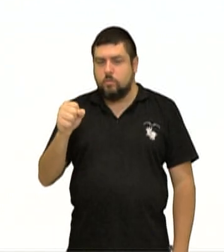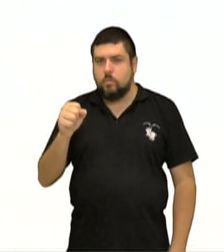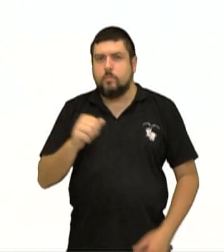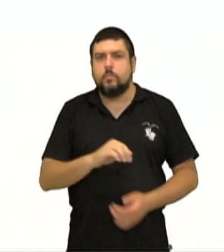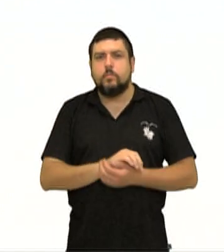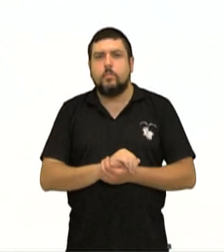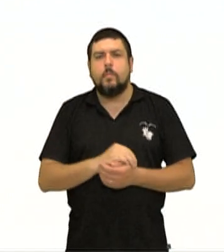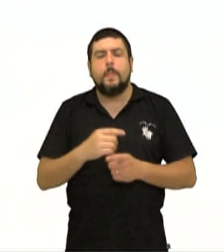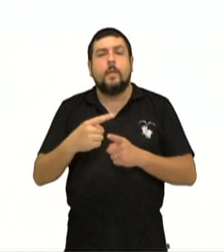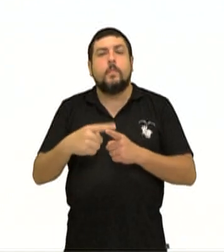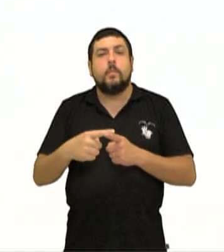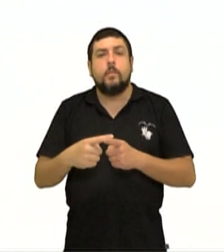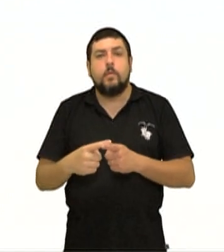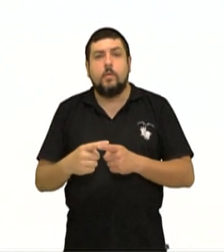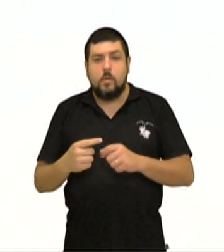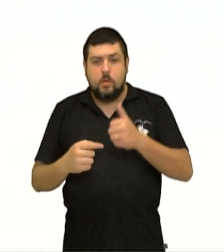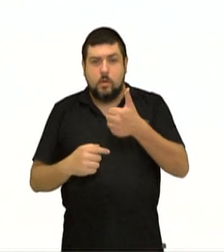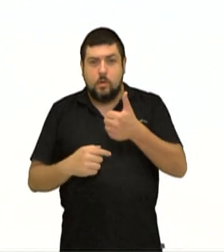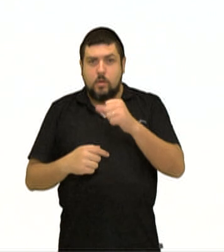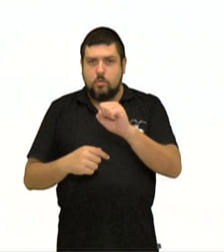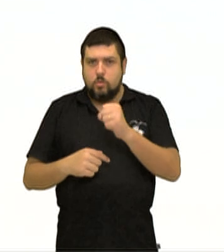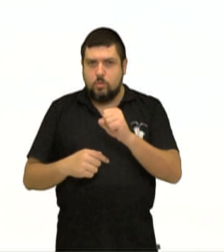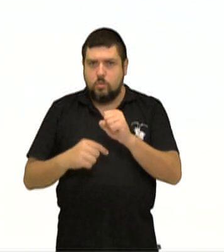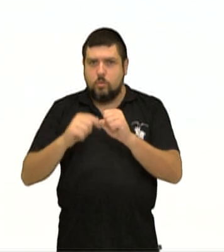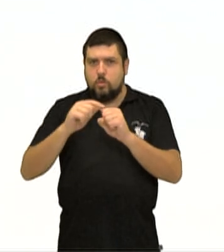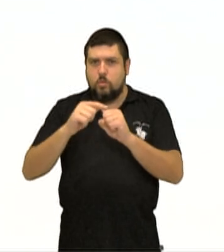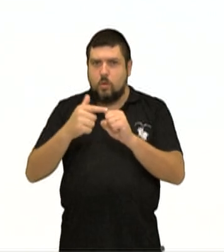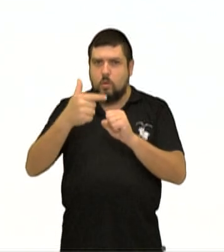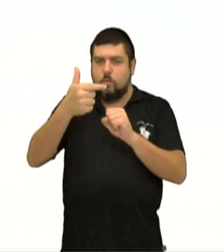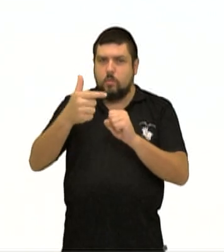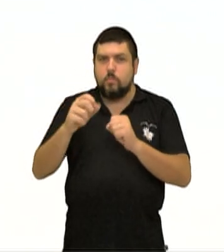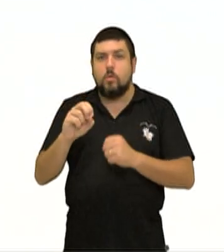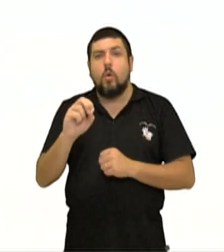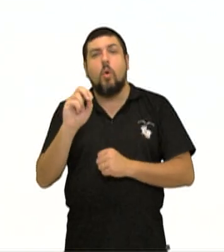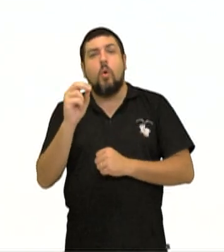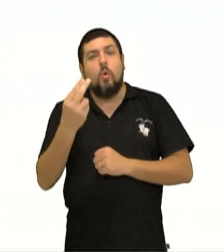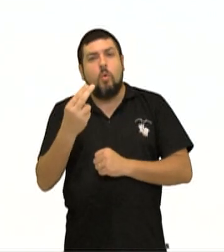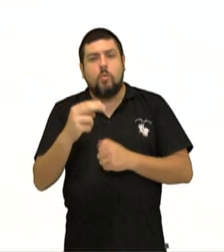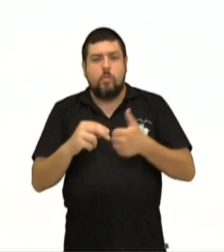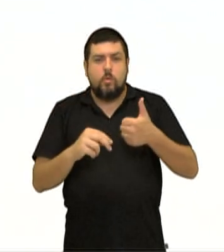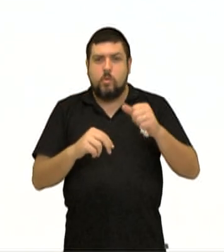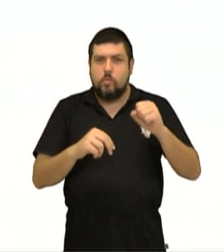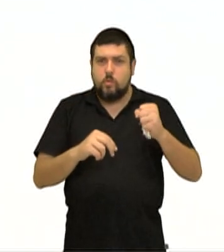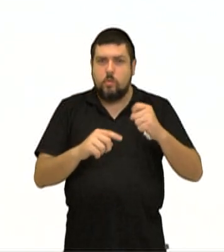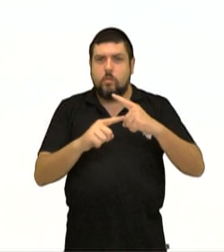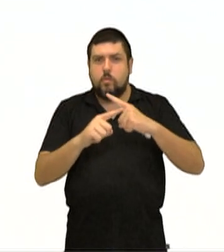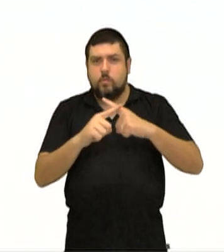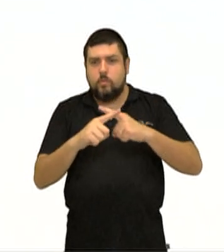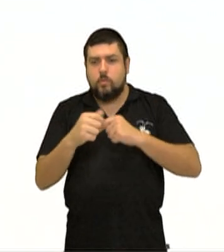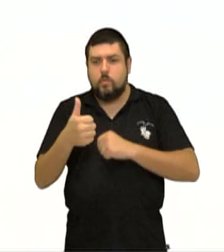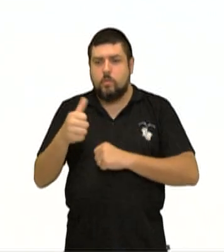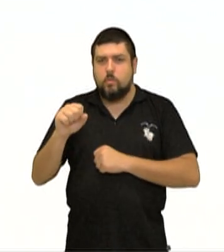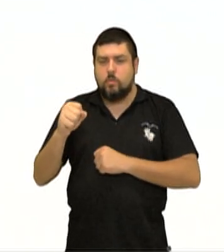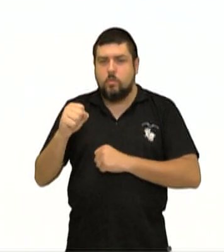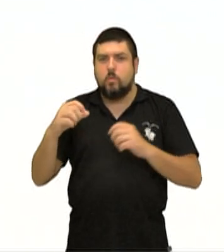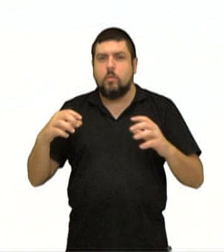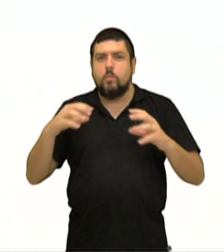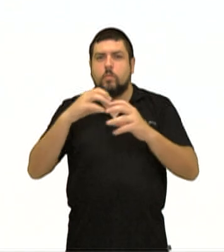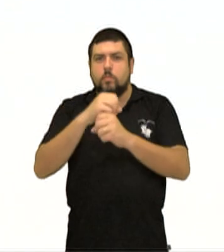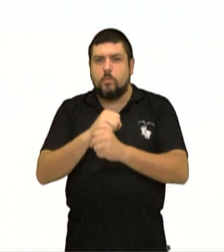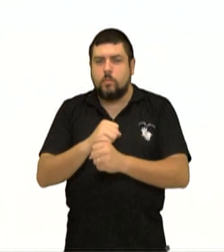e elevar ao quadrado, ou se eu pegar o 18 e multiplicar por ele mesmo, eu encontro o valor da área